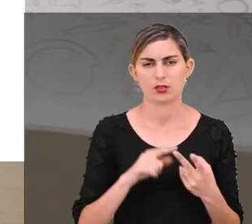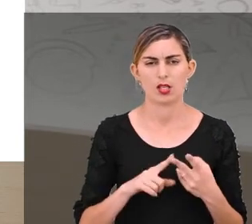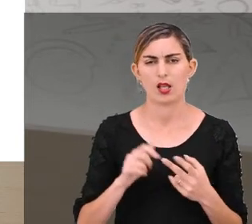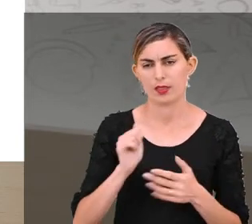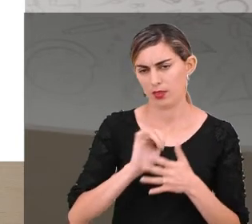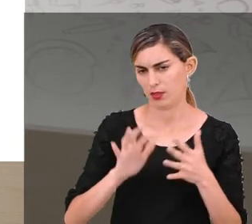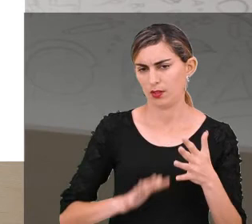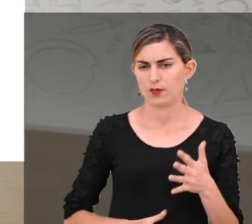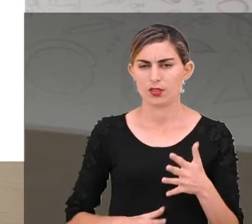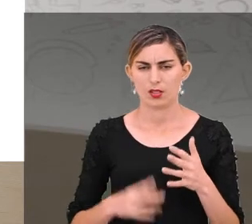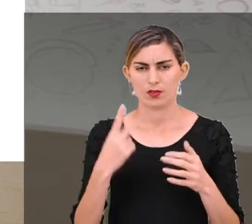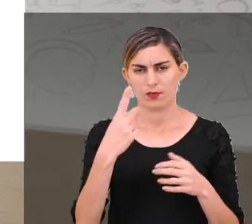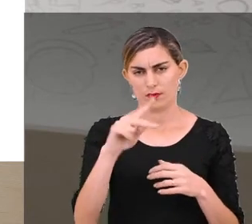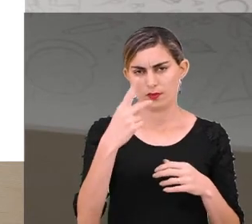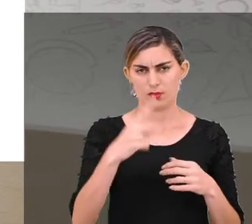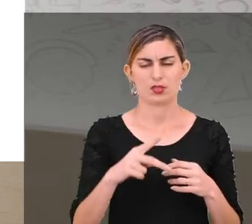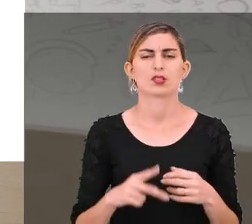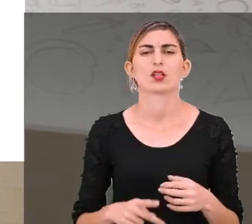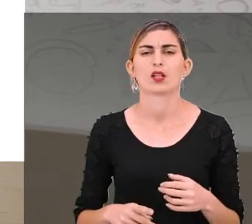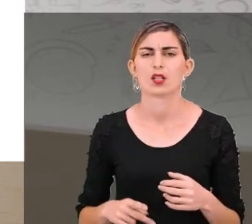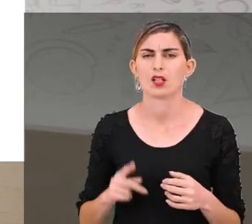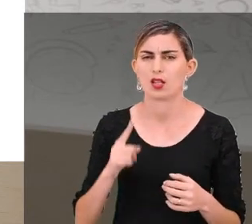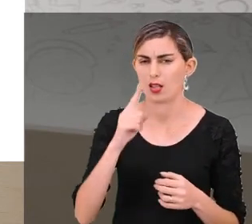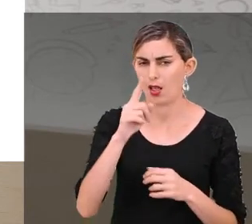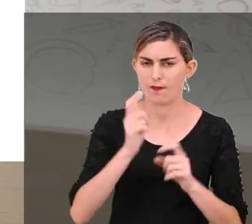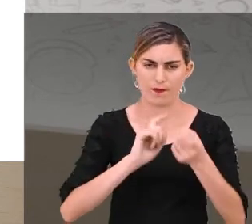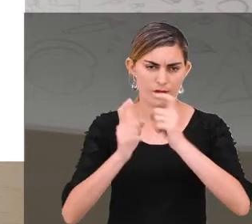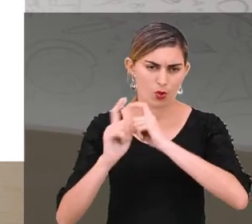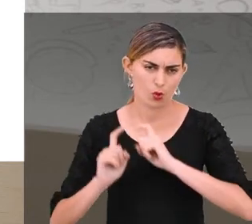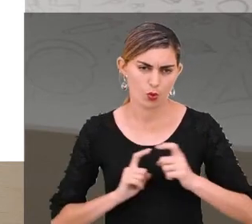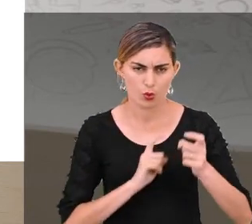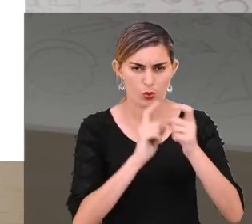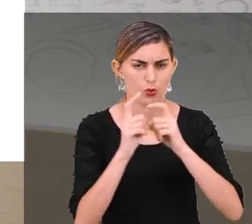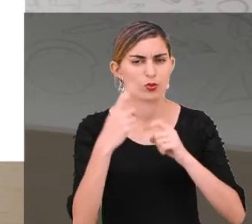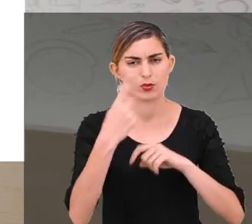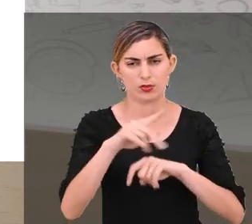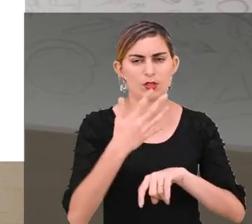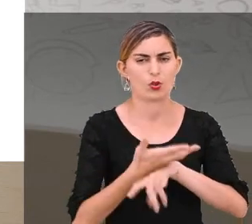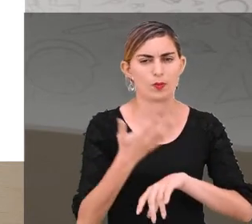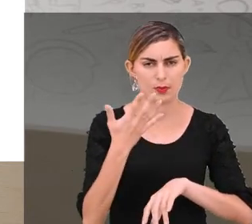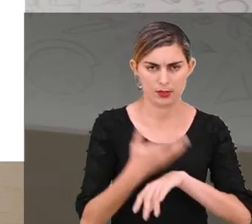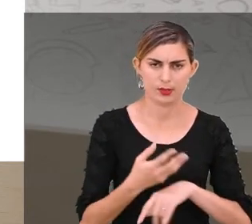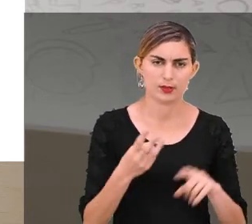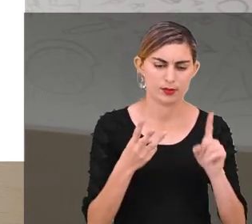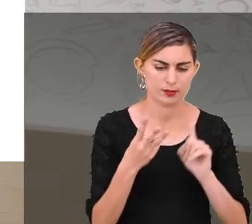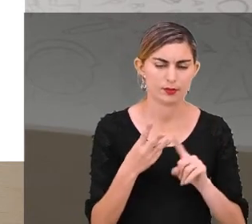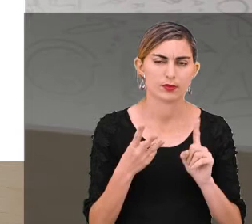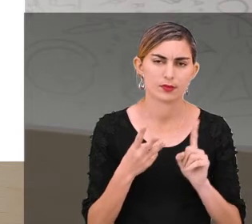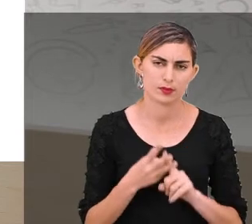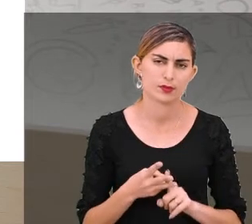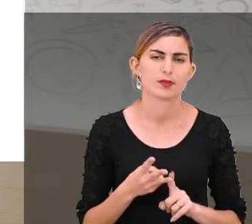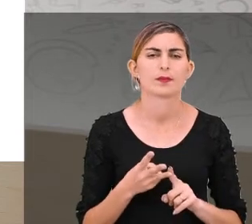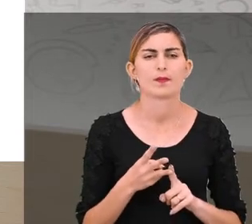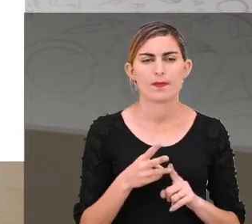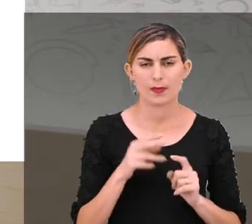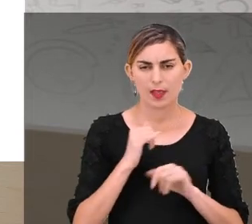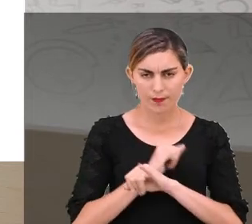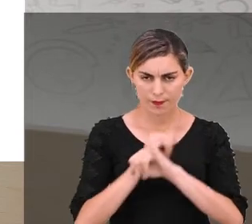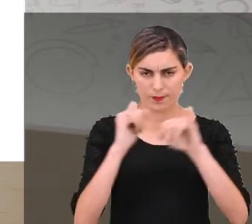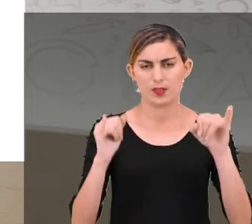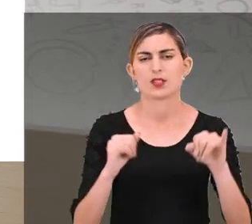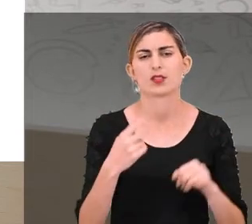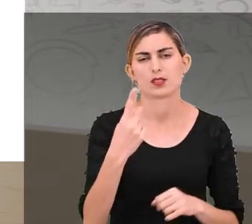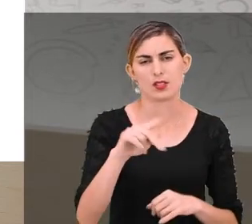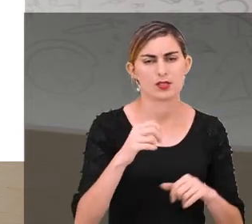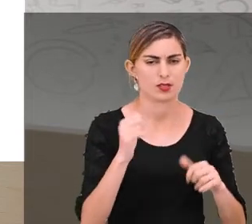situação, atividade, para que você vá lá no fórum dessa competência 3 e